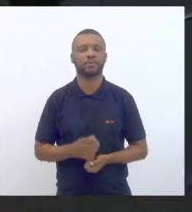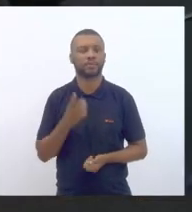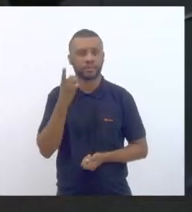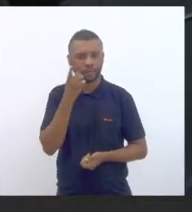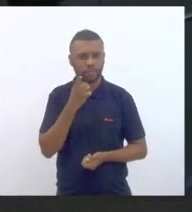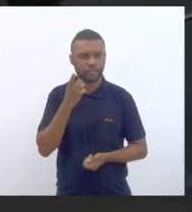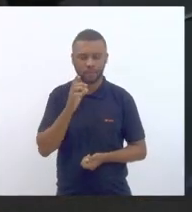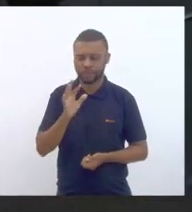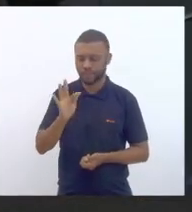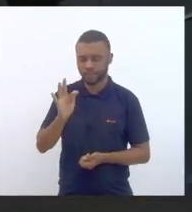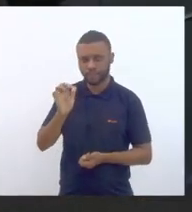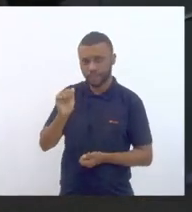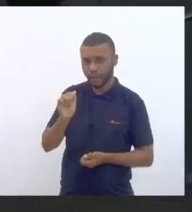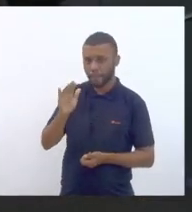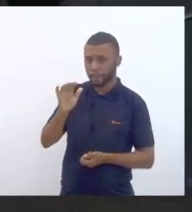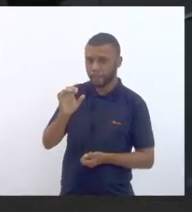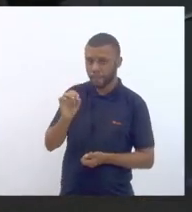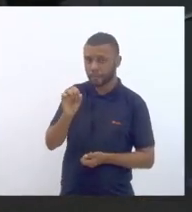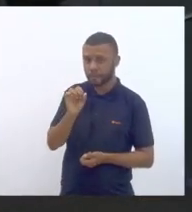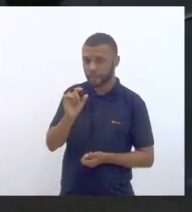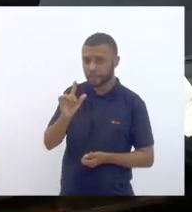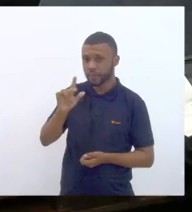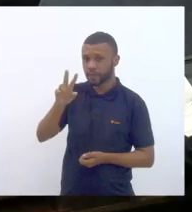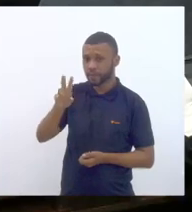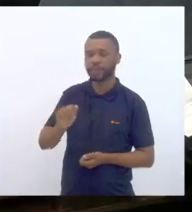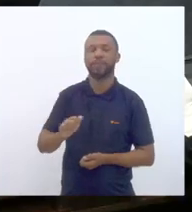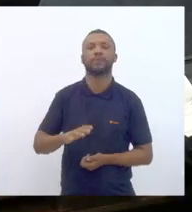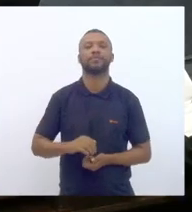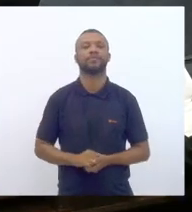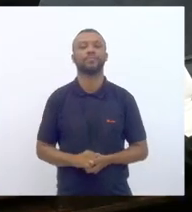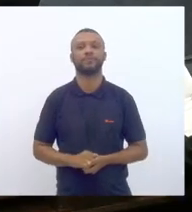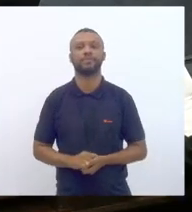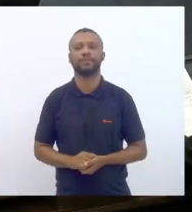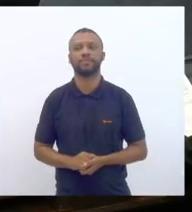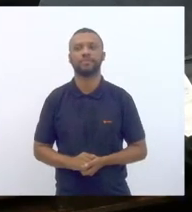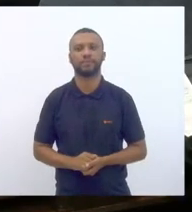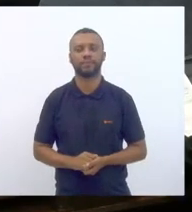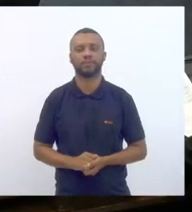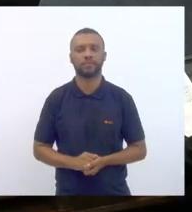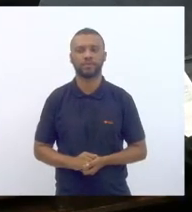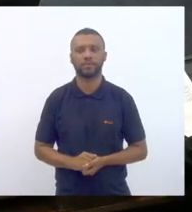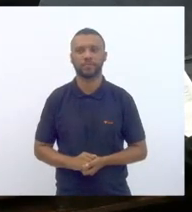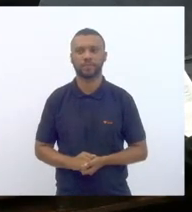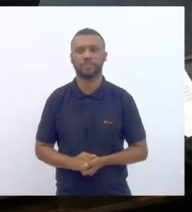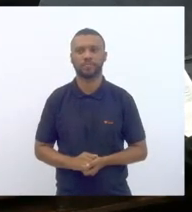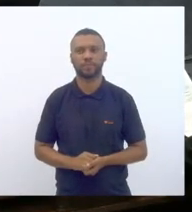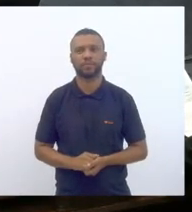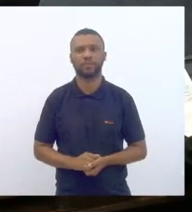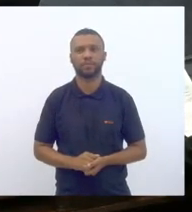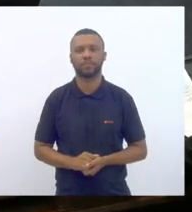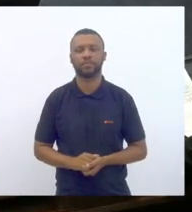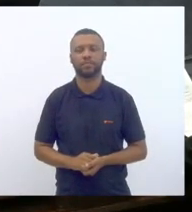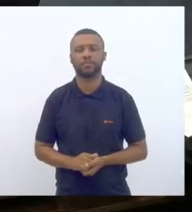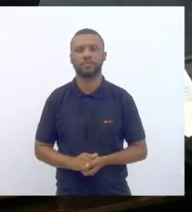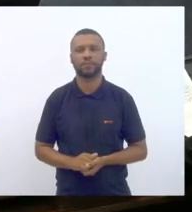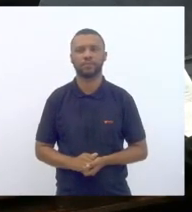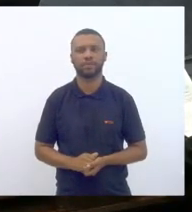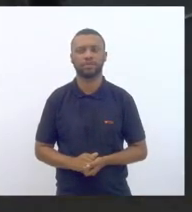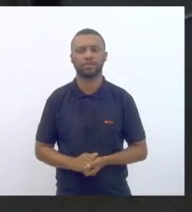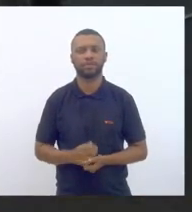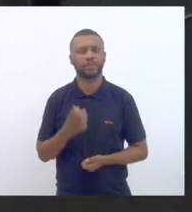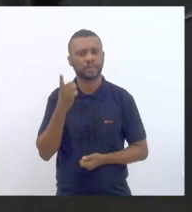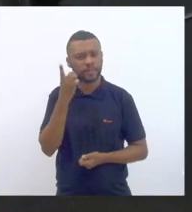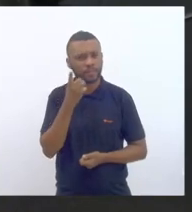Deputado Fábio Silva. Não pode, avisa aí para entrar rapidinho.